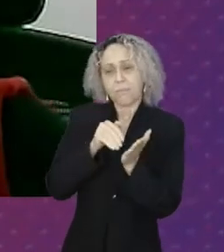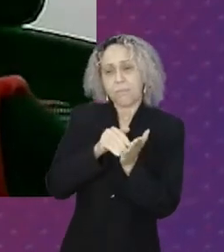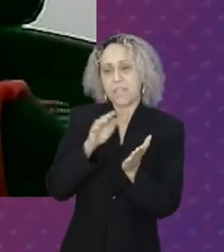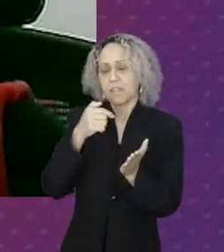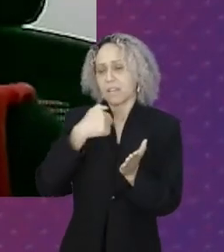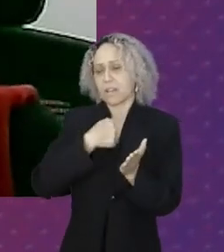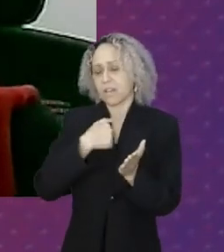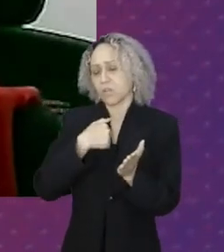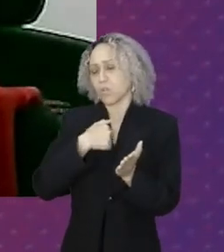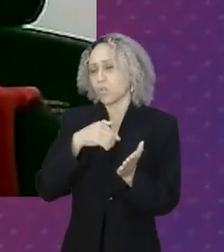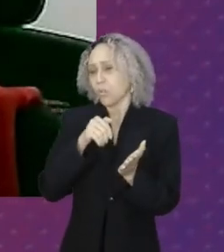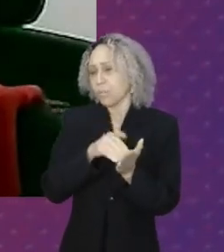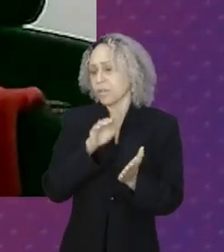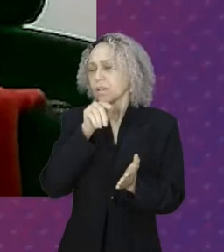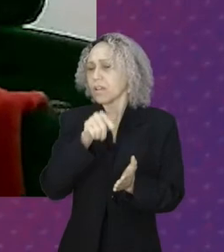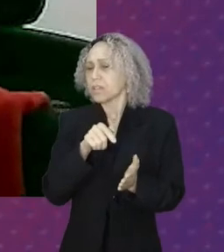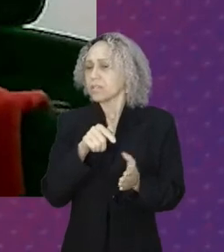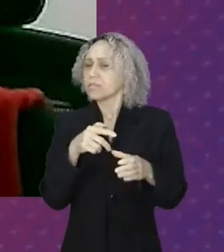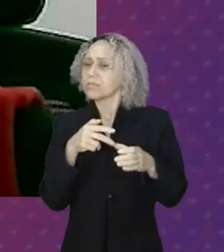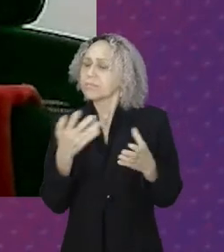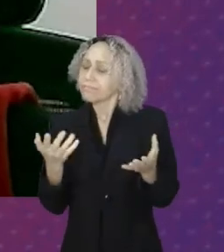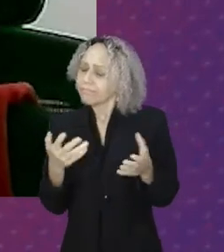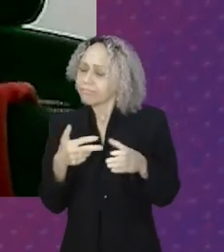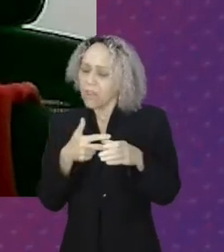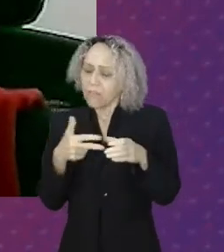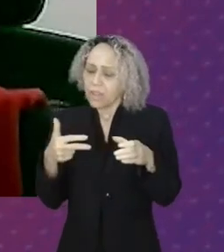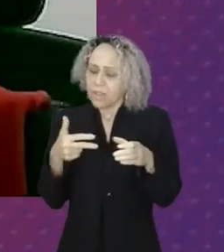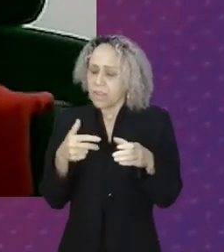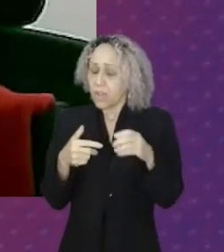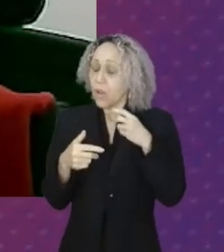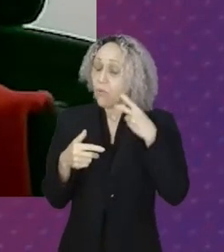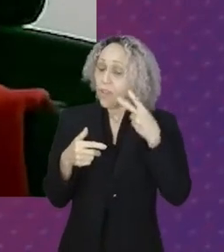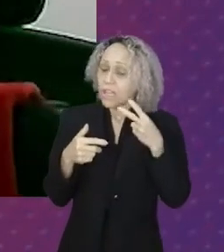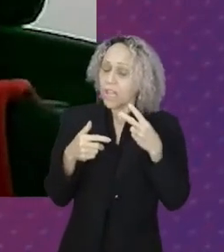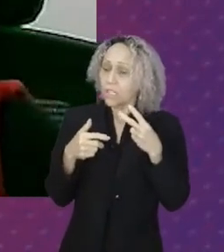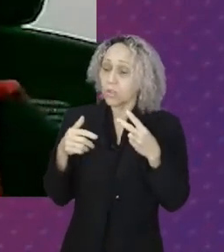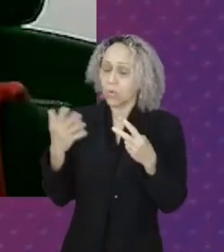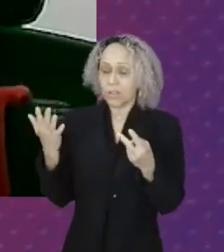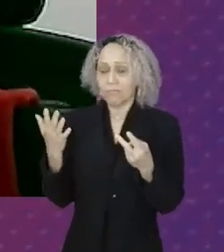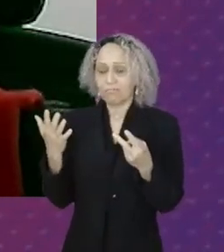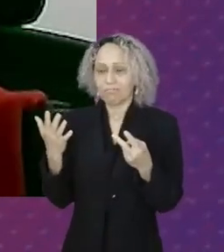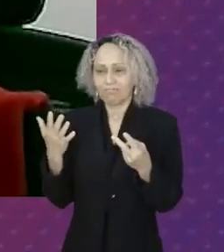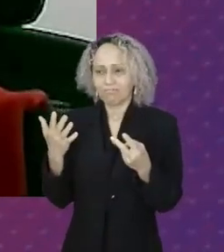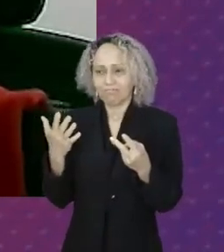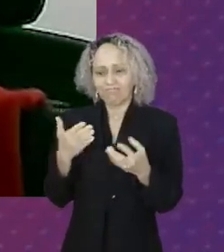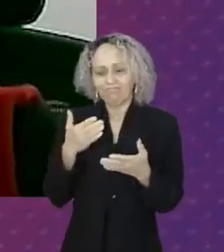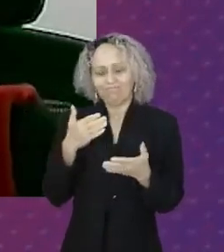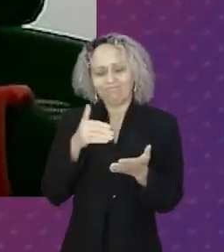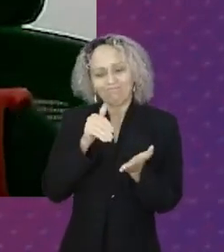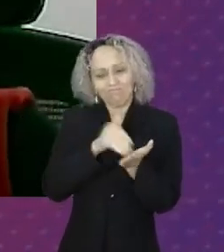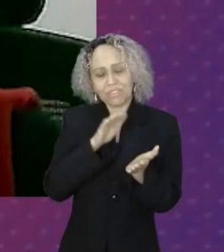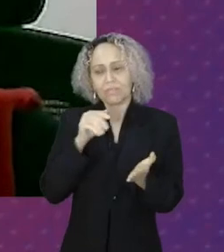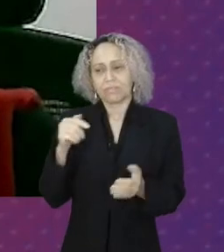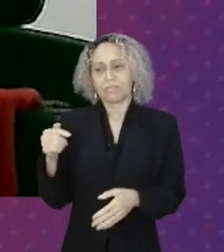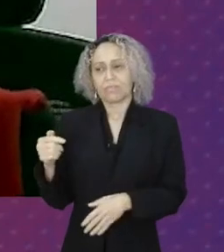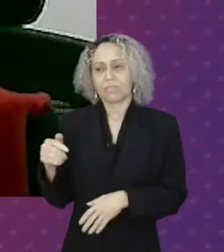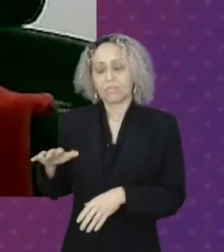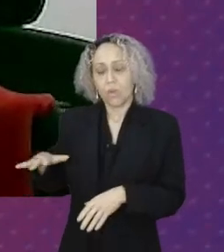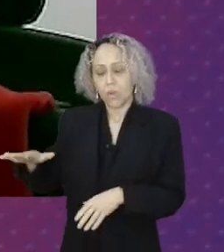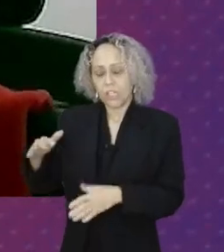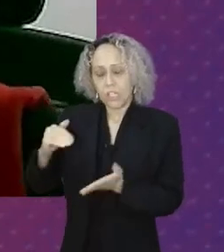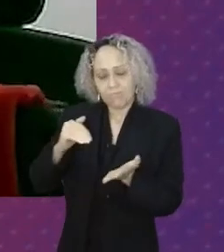quando eu, na verdade, havia apenas me manifestado sobre uma situação que tanto